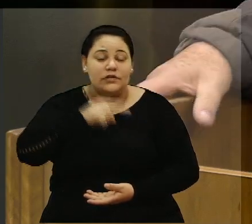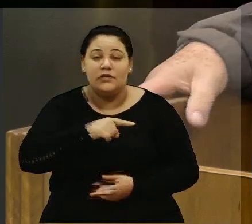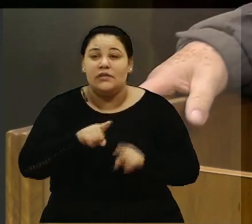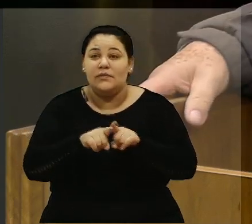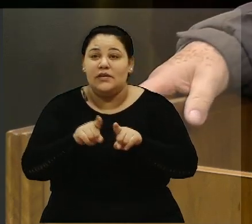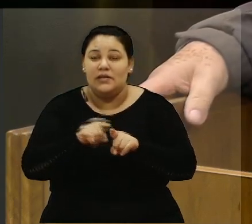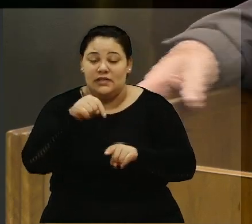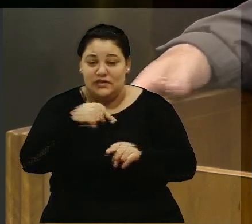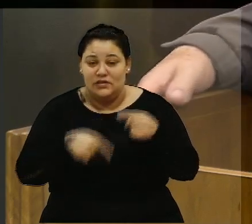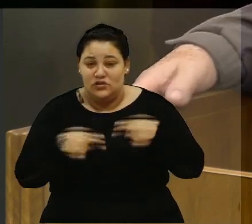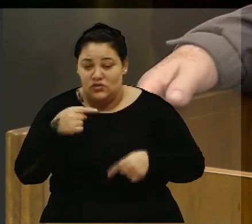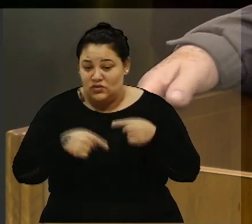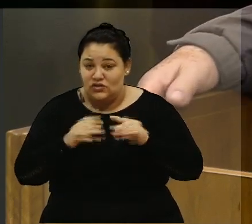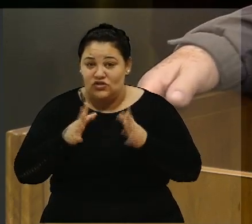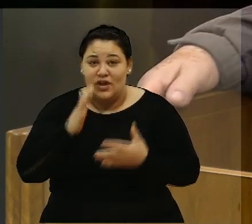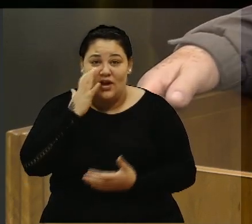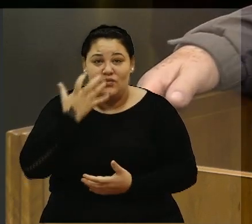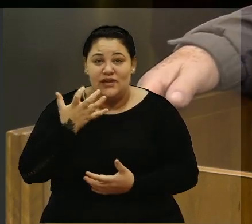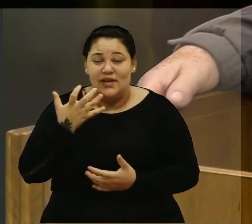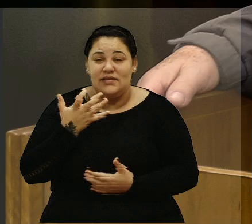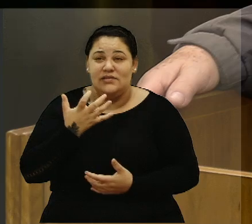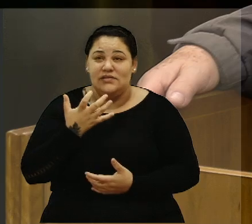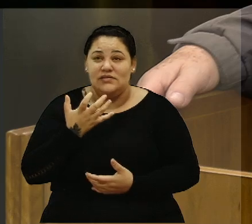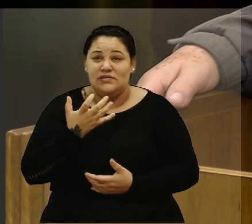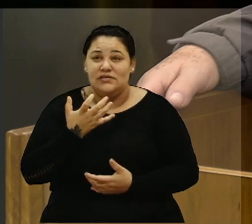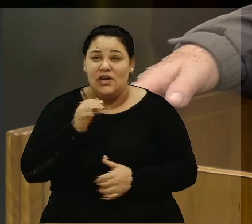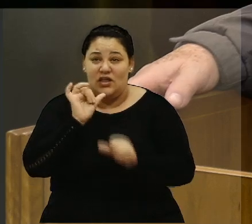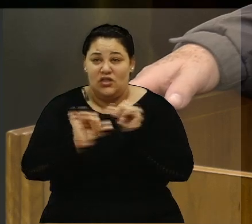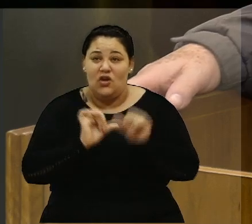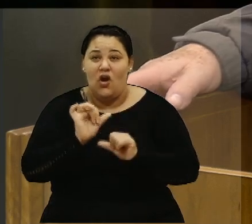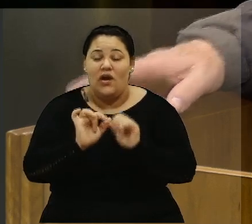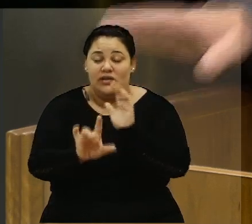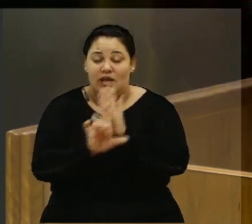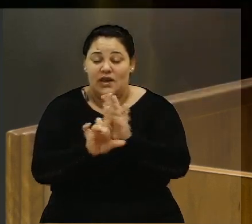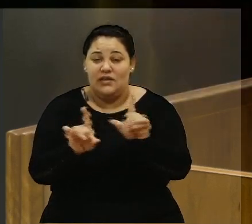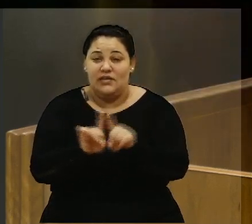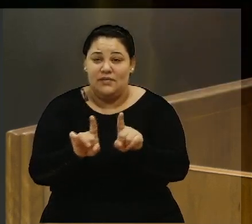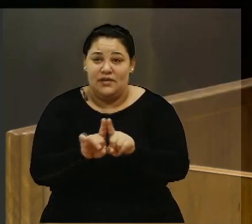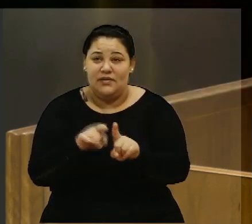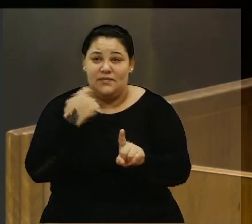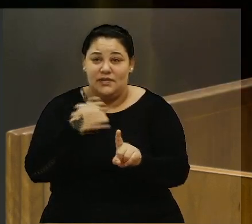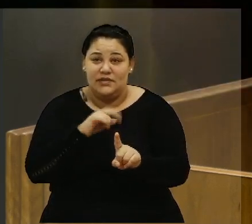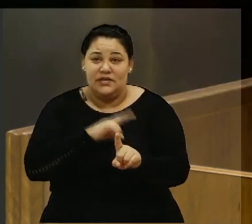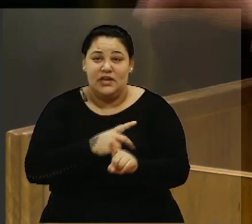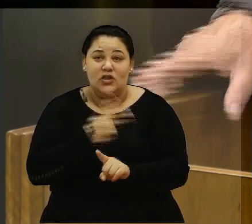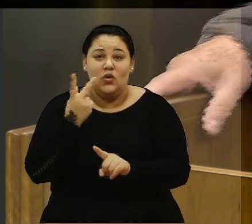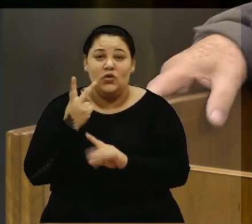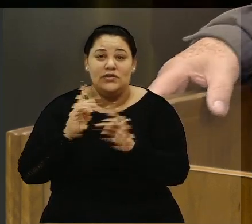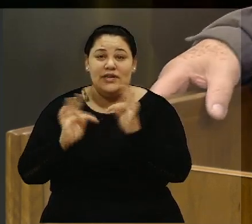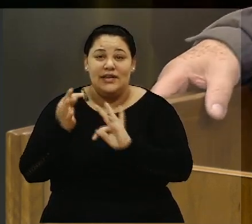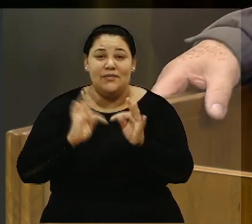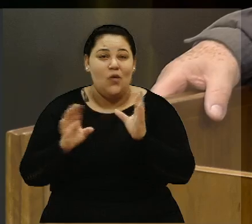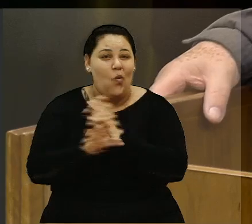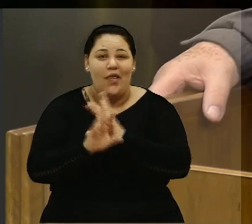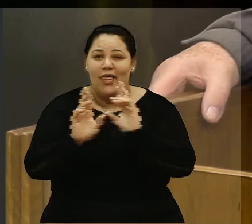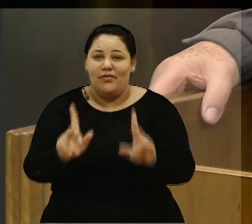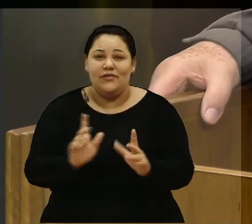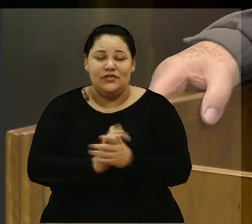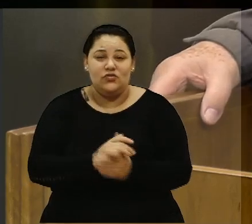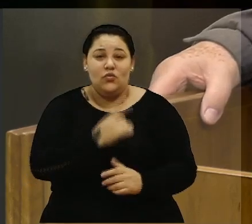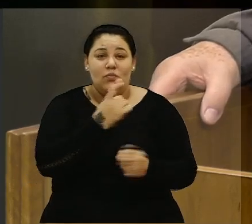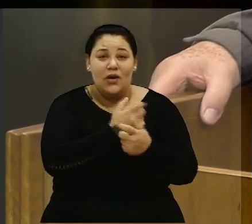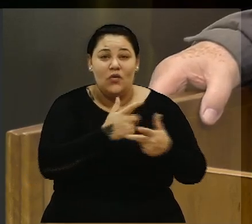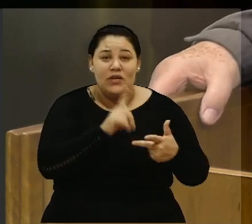discussões que estão havendo com relação à alteração da legislação, tem que ser dois tratamentos bem distintos. Uma coisa